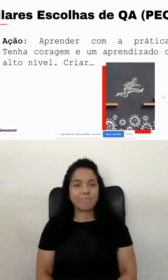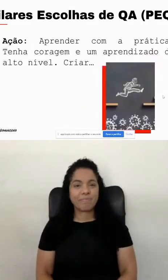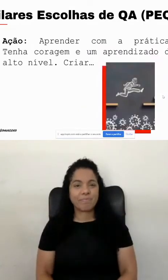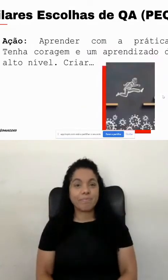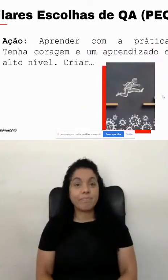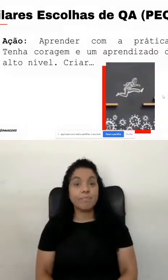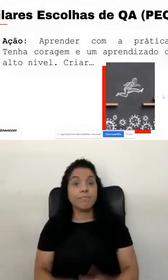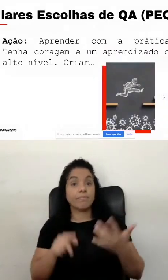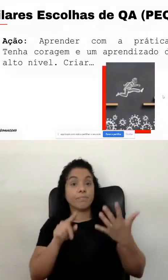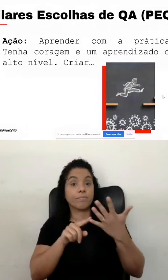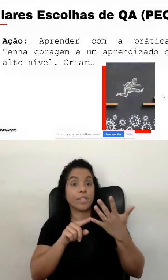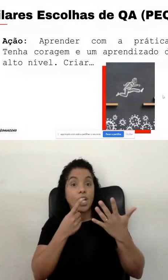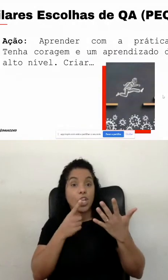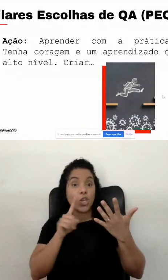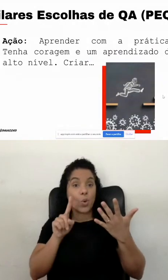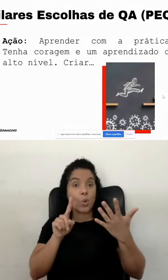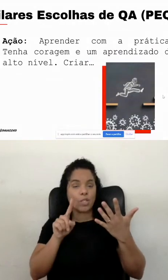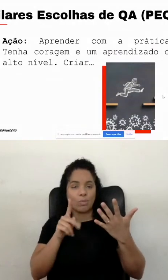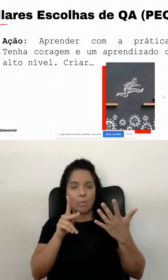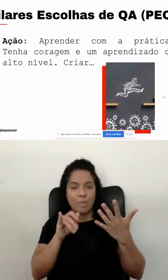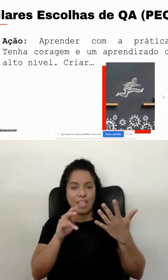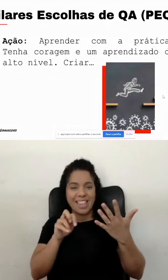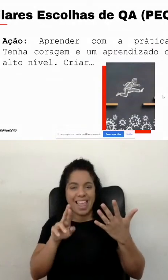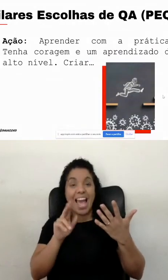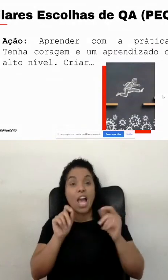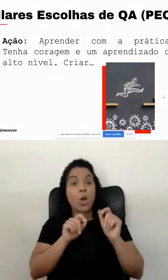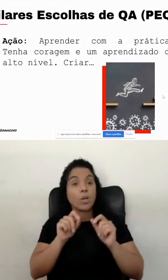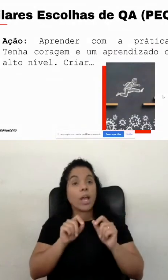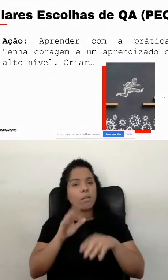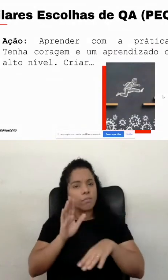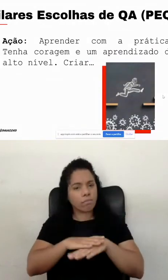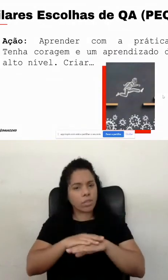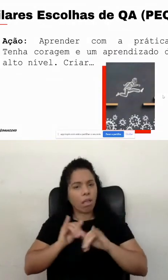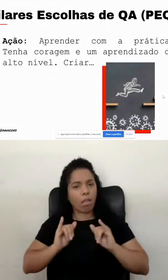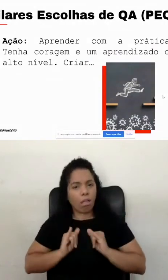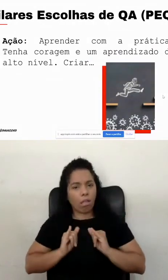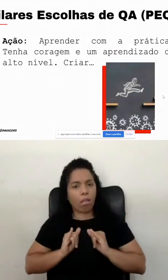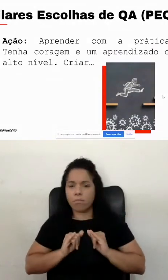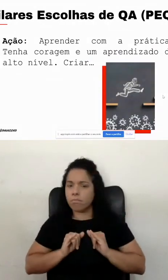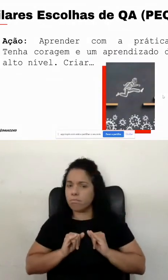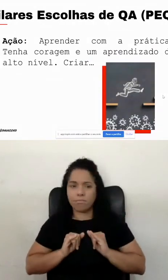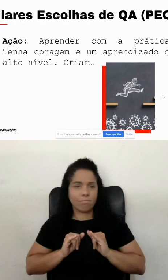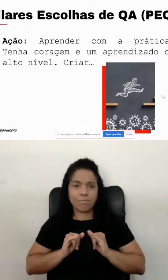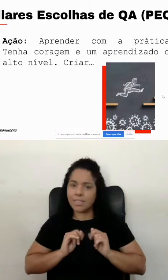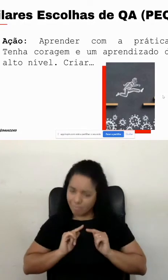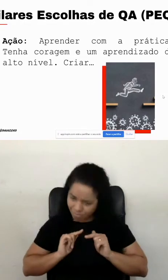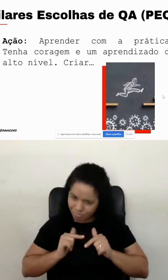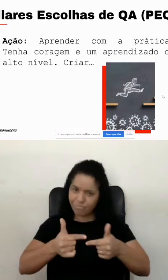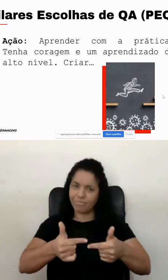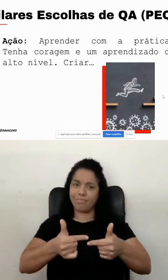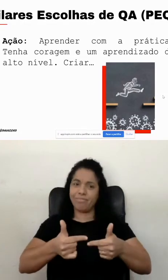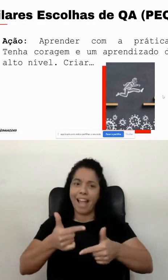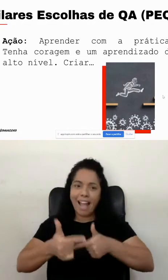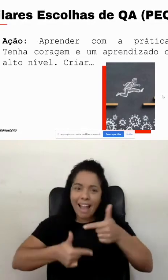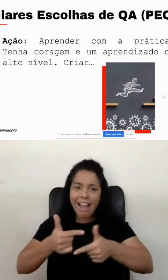O nosso quinto e último pilar é entrar em ação. Não adianta nada disso se você não